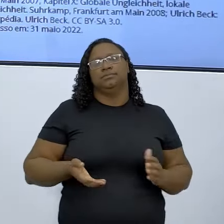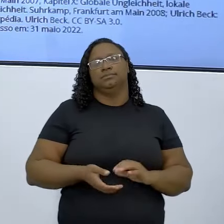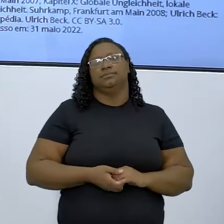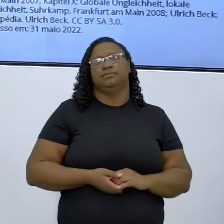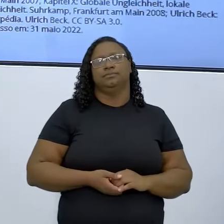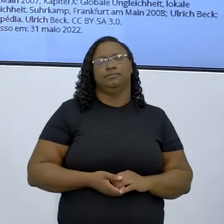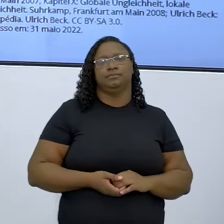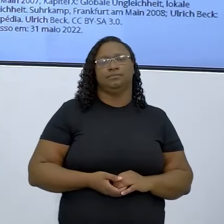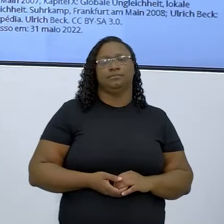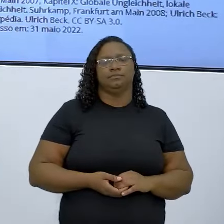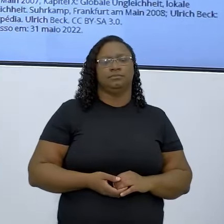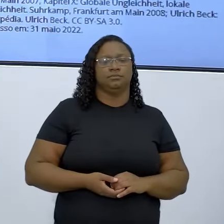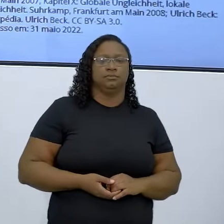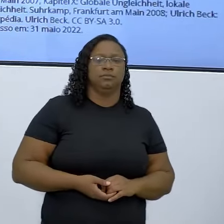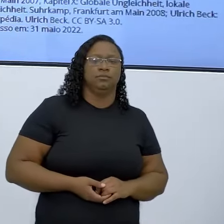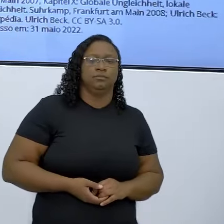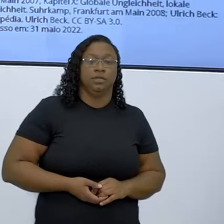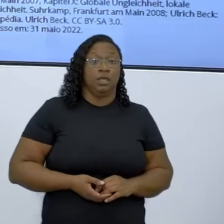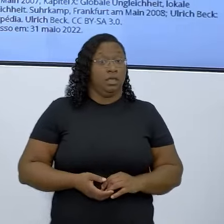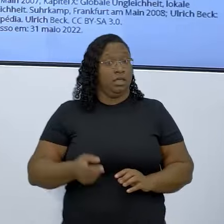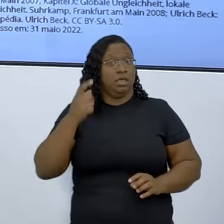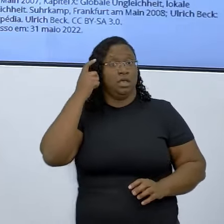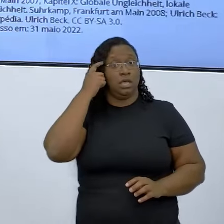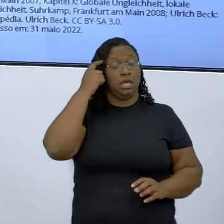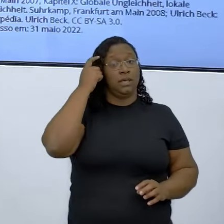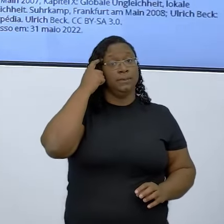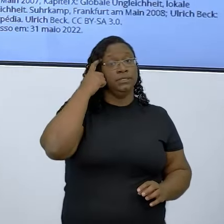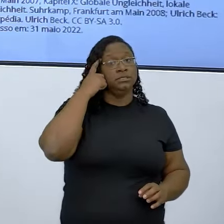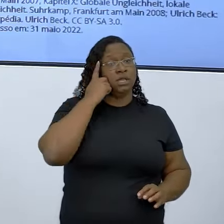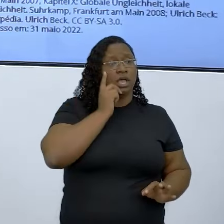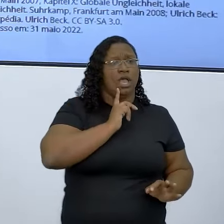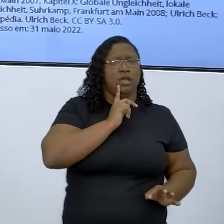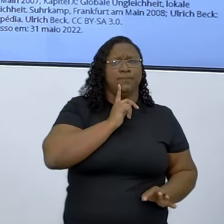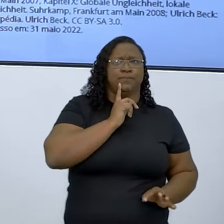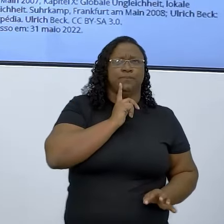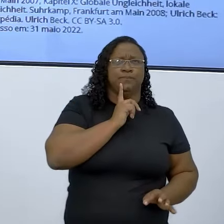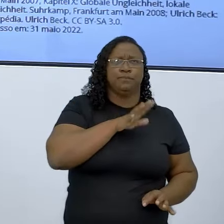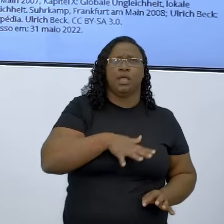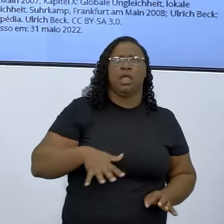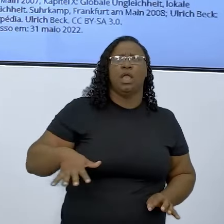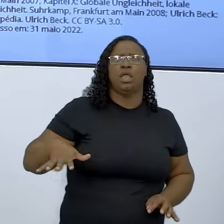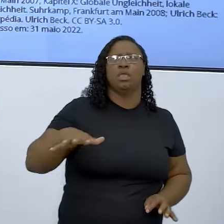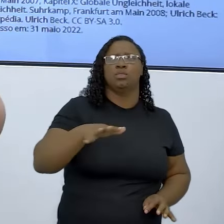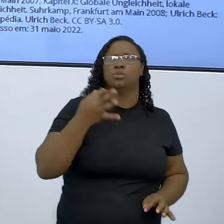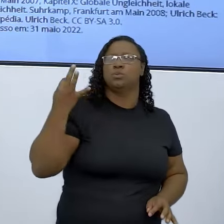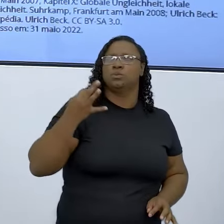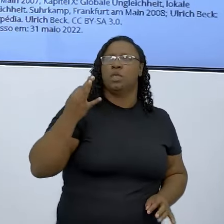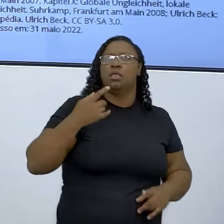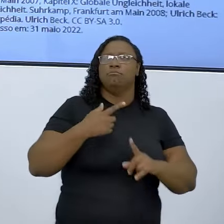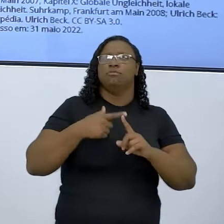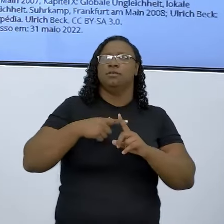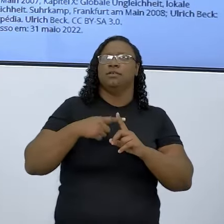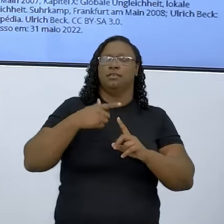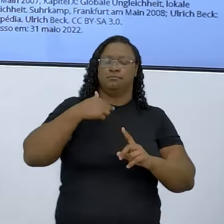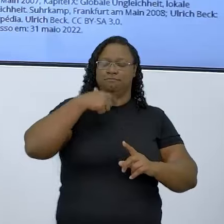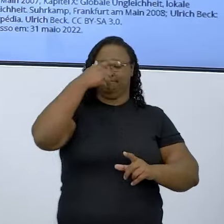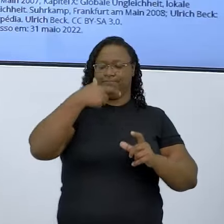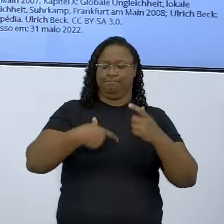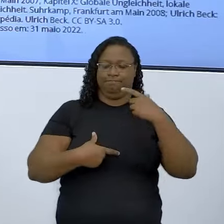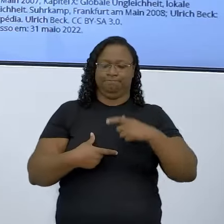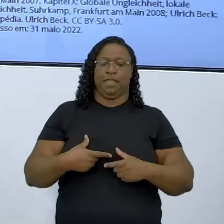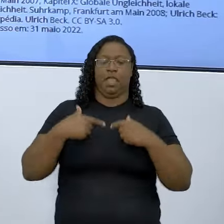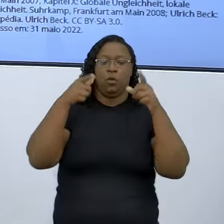ideia de que, vai dar tudo certo porque eu sou necessário enquanto frente de trabalho, e enquanto a gente continuar nessa lógica